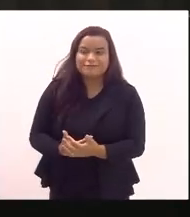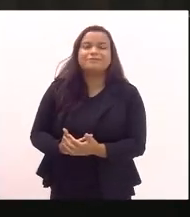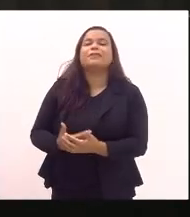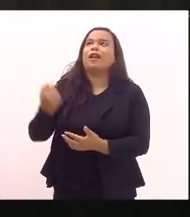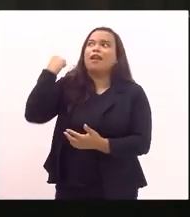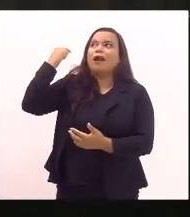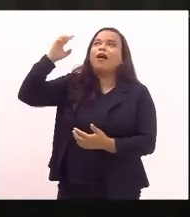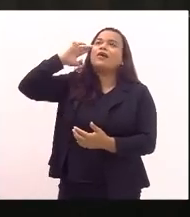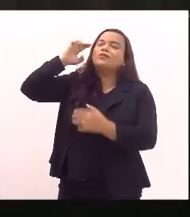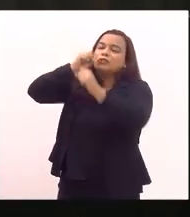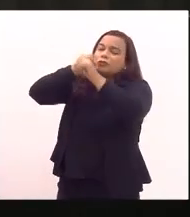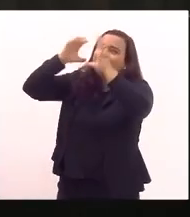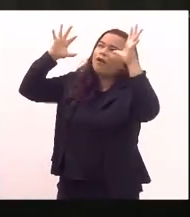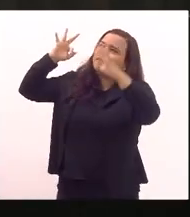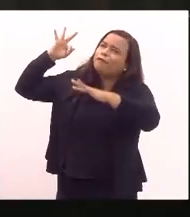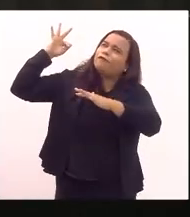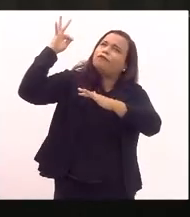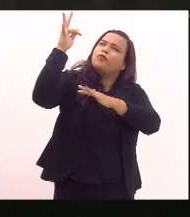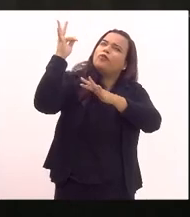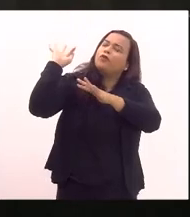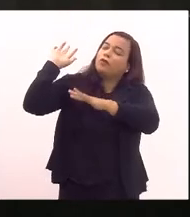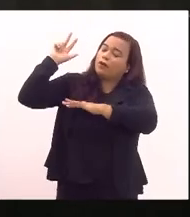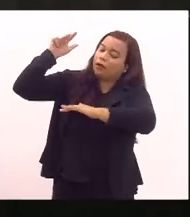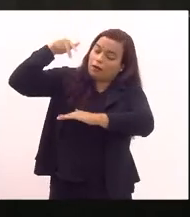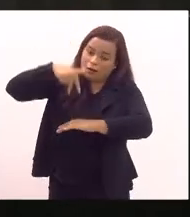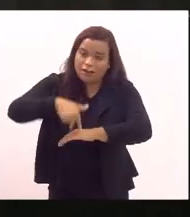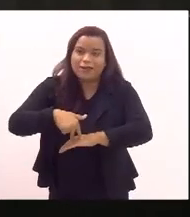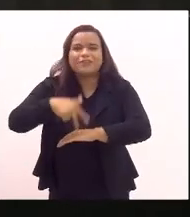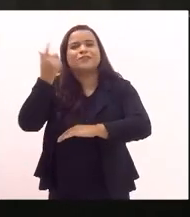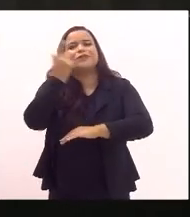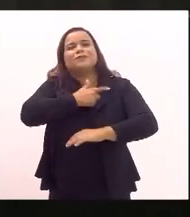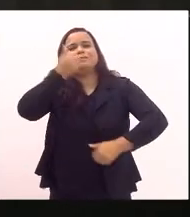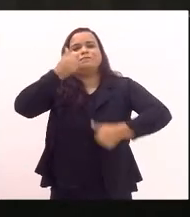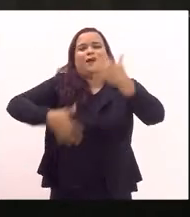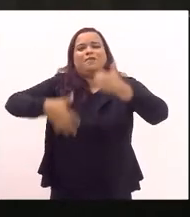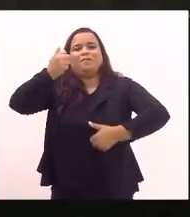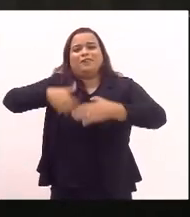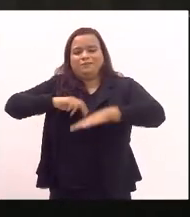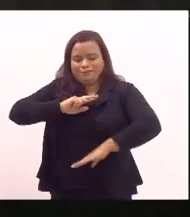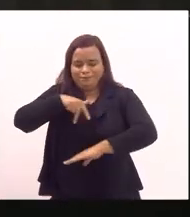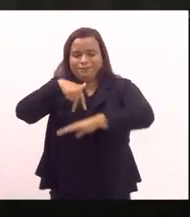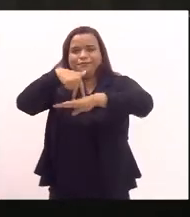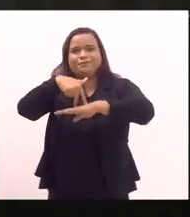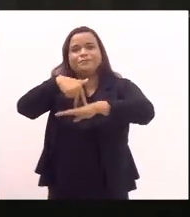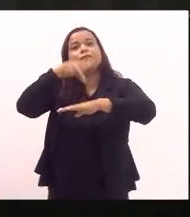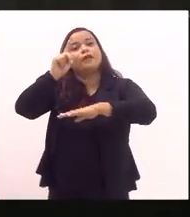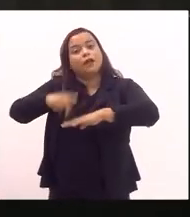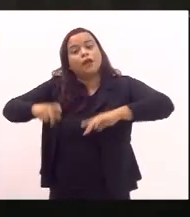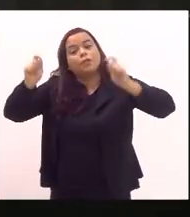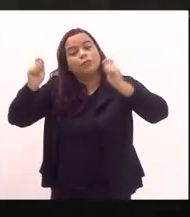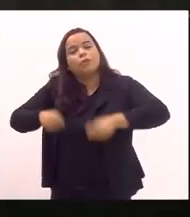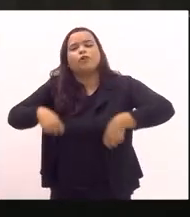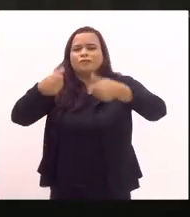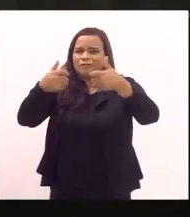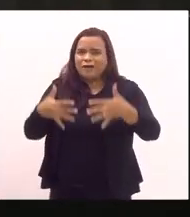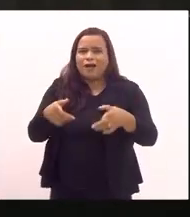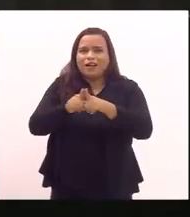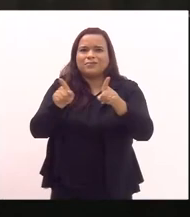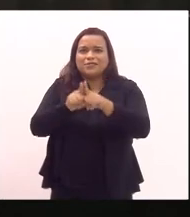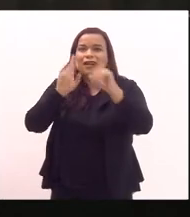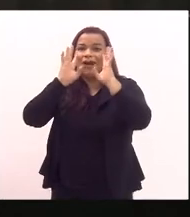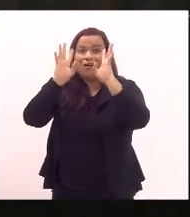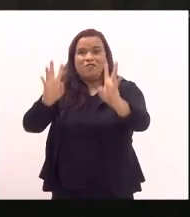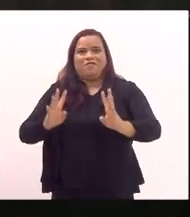nesse lugar com possibilidade de lugar de fala e lugar de fala é poder falar e ser ouvido